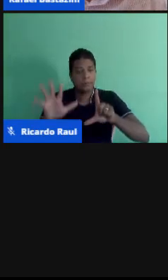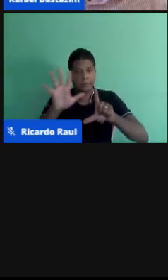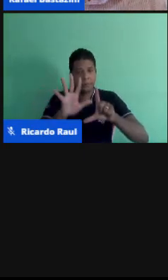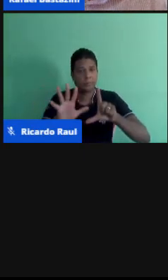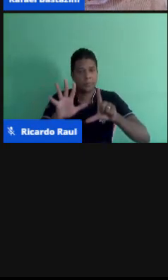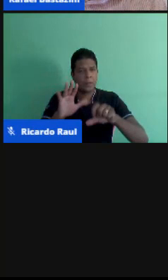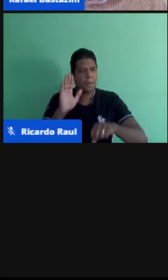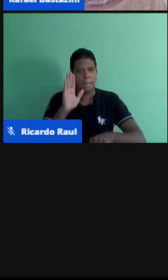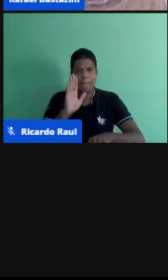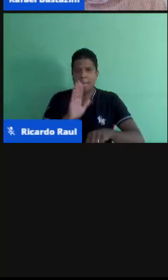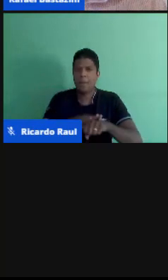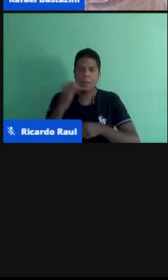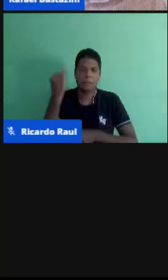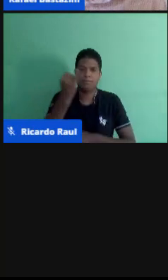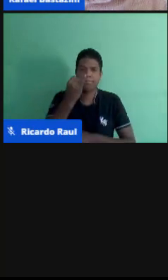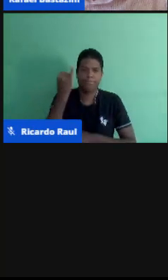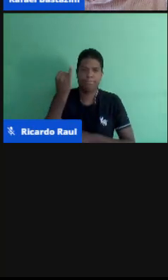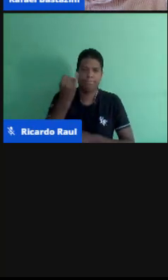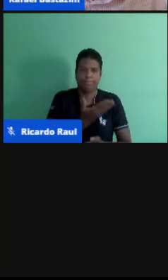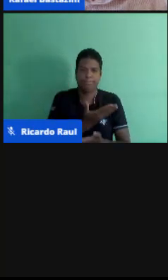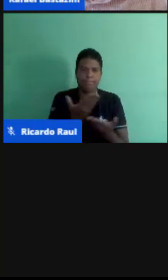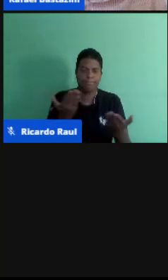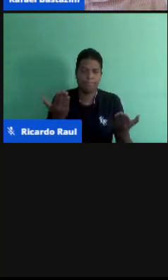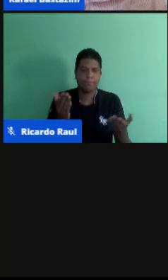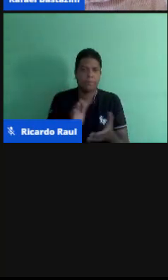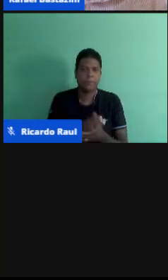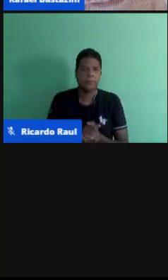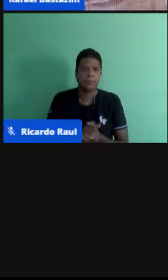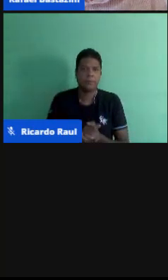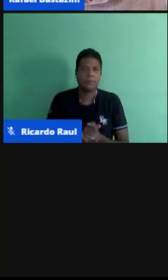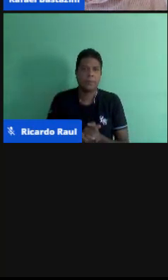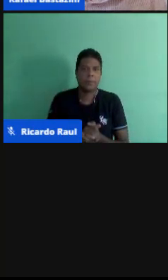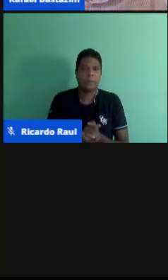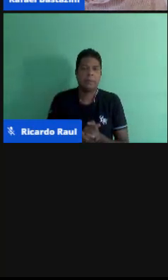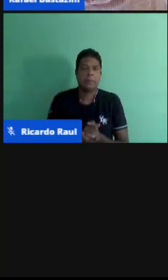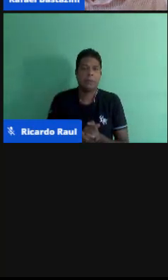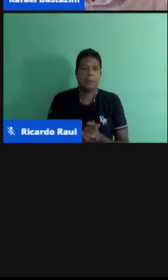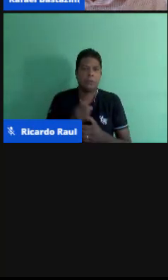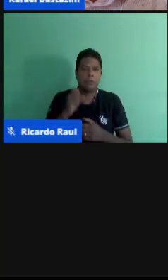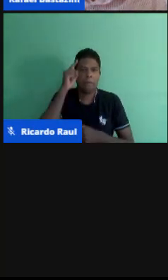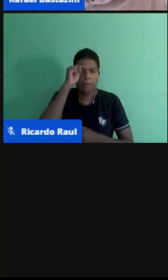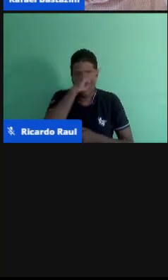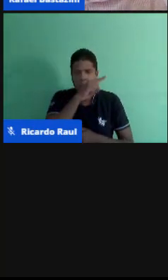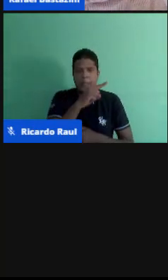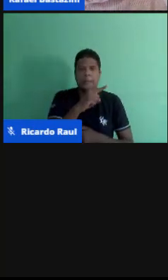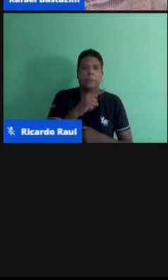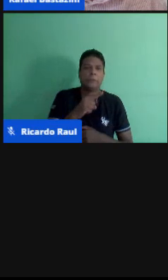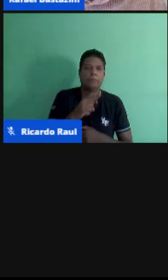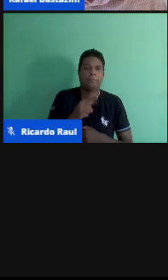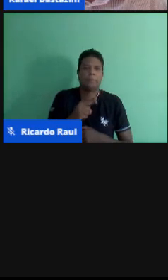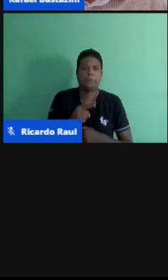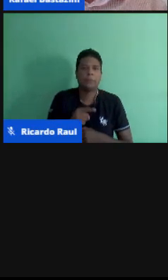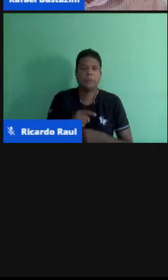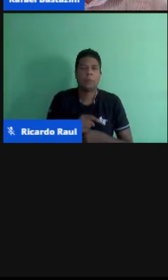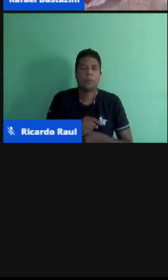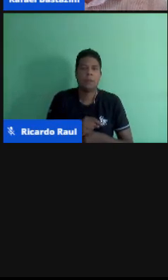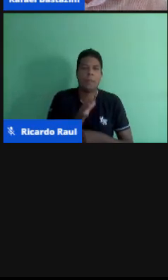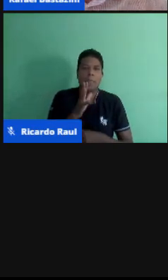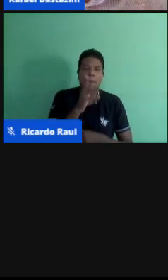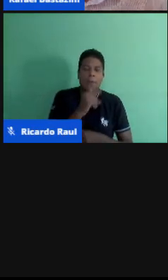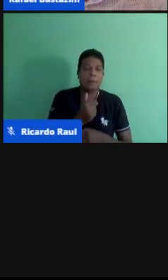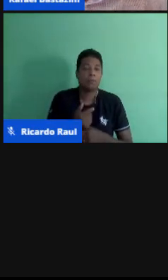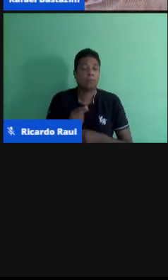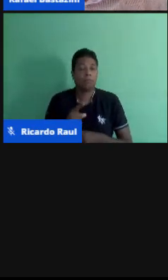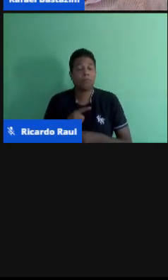isso é o mais importante para nós, né? Não adianta a gente trazer aqui coisas muito complexas que vão demandar tempo, sobretudo nesse momento que